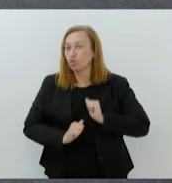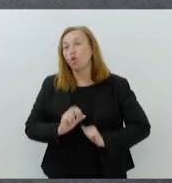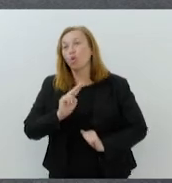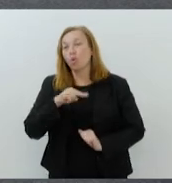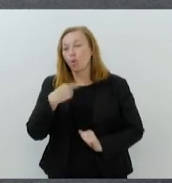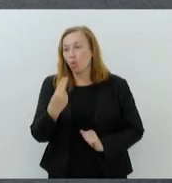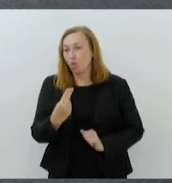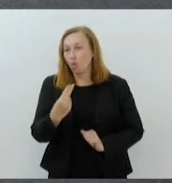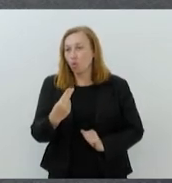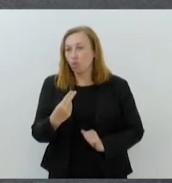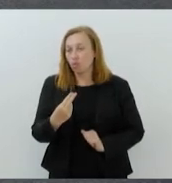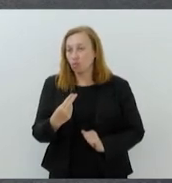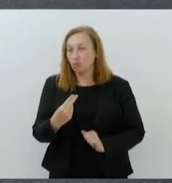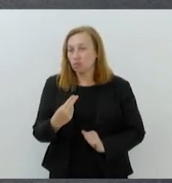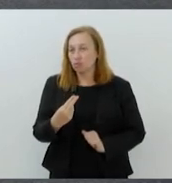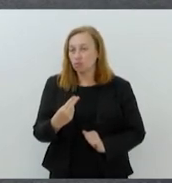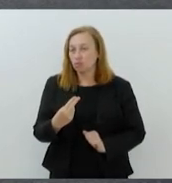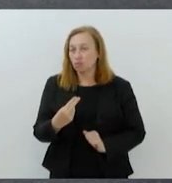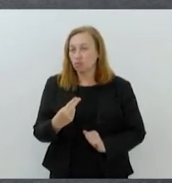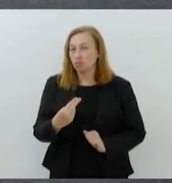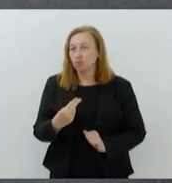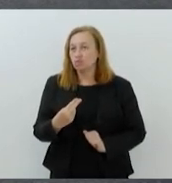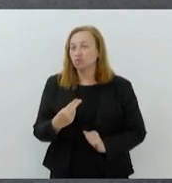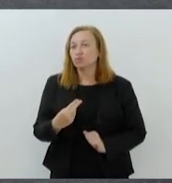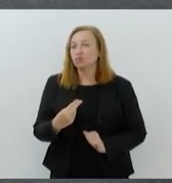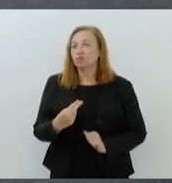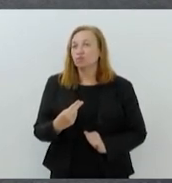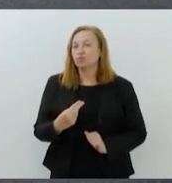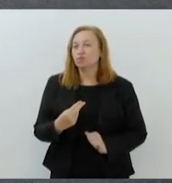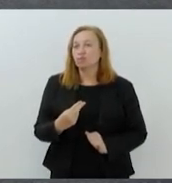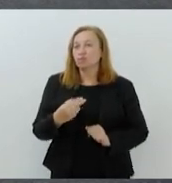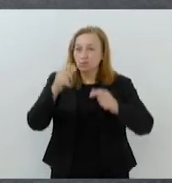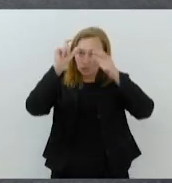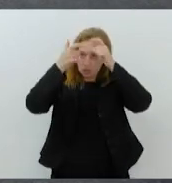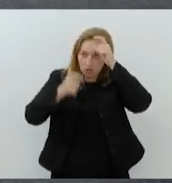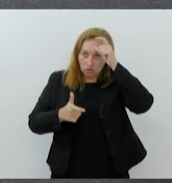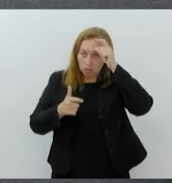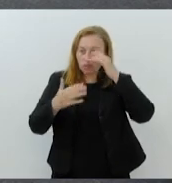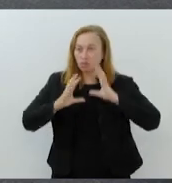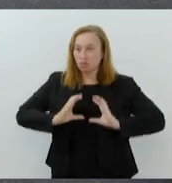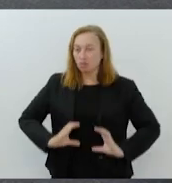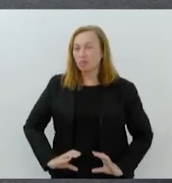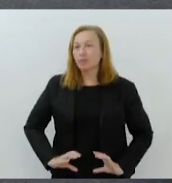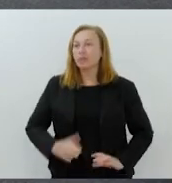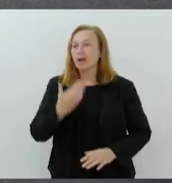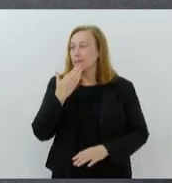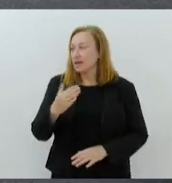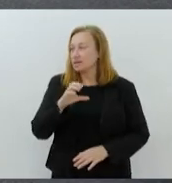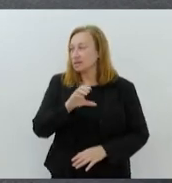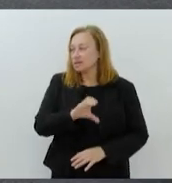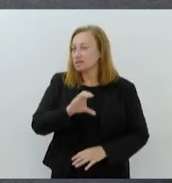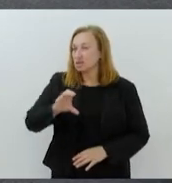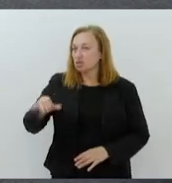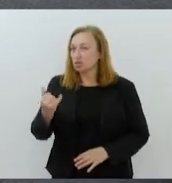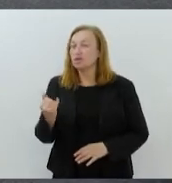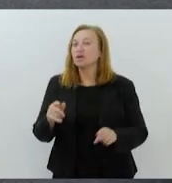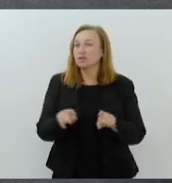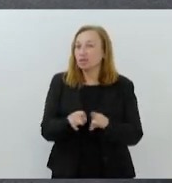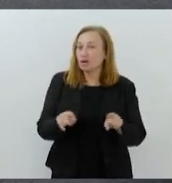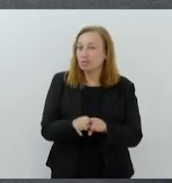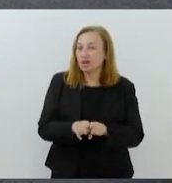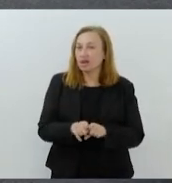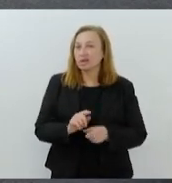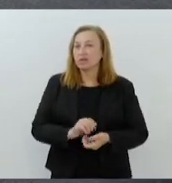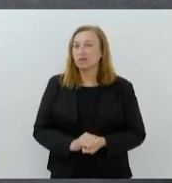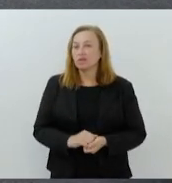mesmo transtornos comportamentais. Então, peço aqui a atenção especial da CCJ e também do nosso